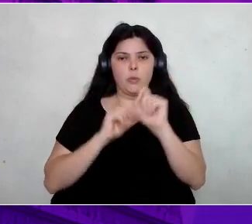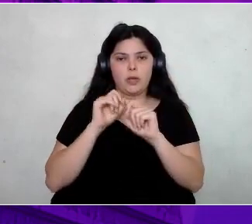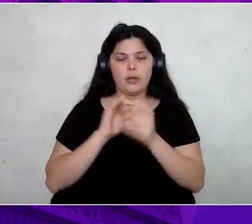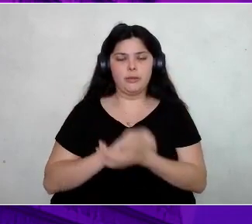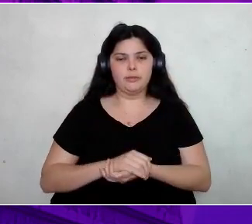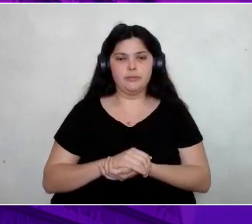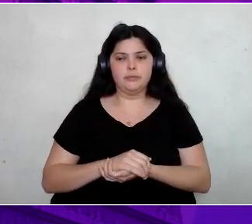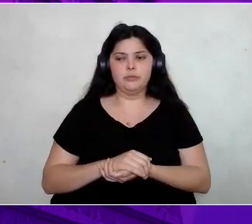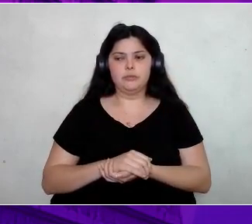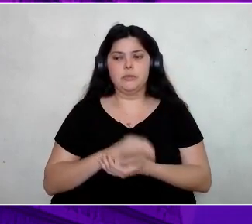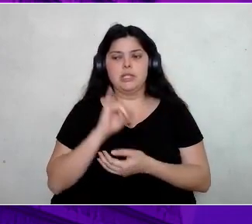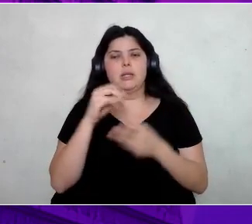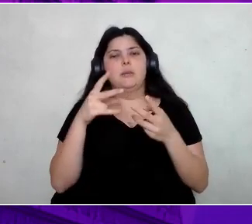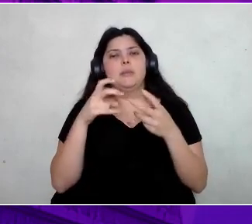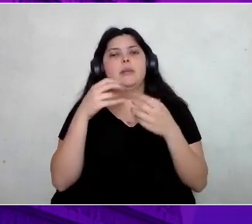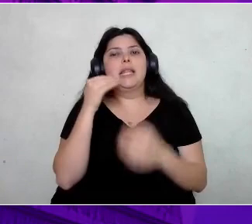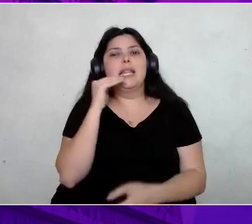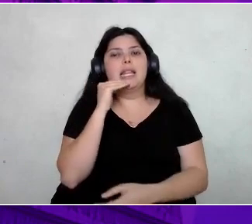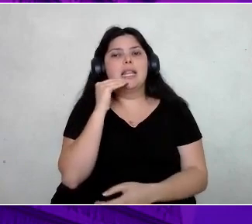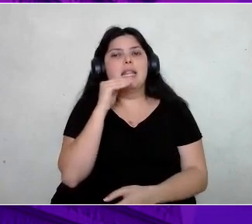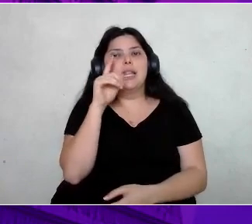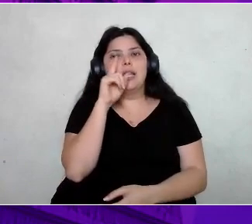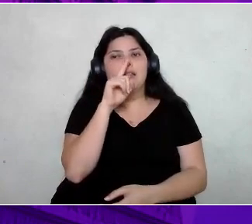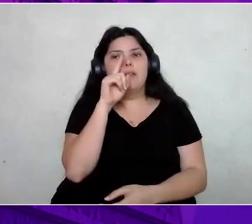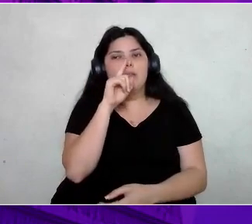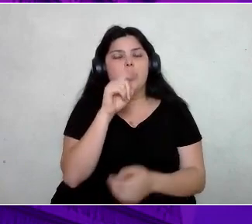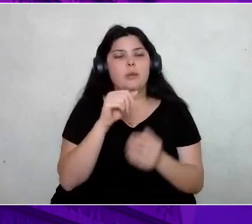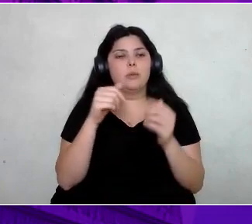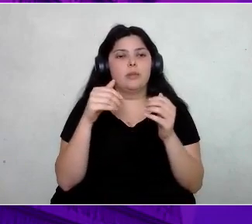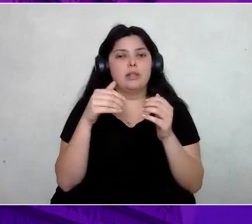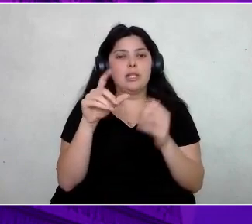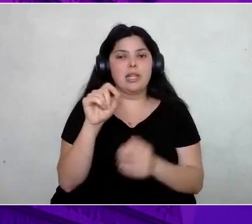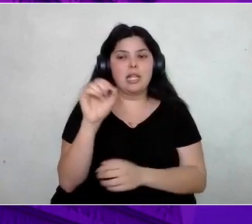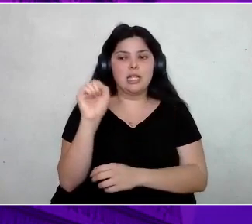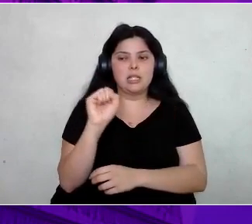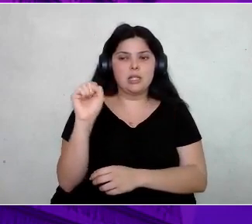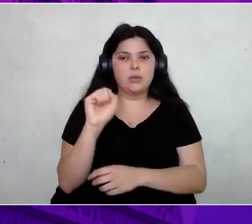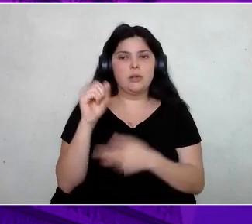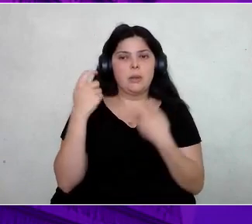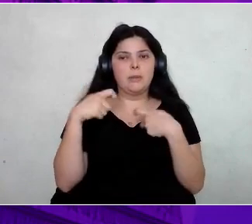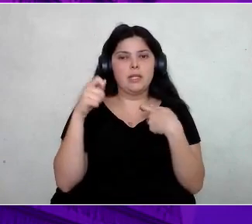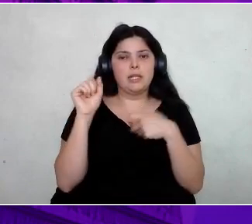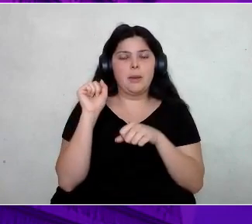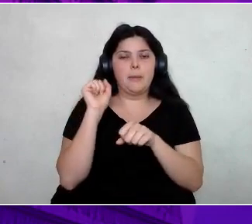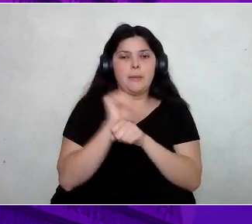detectado um defeito, em até 10 segundos eu preciso parar a produção.